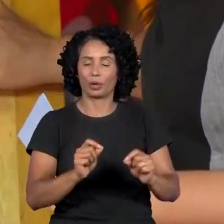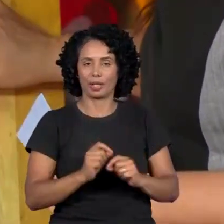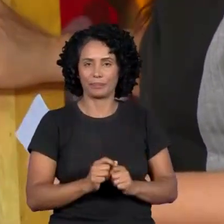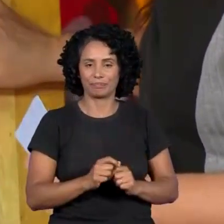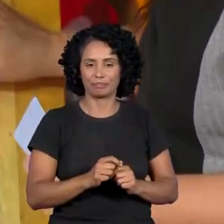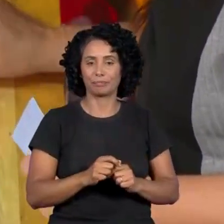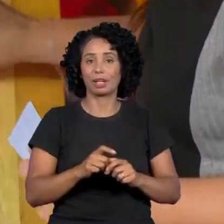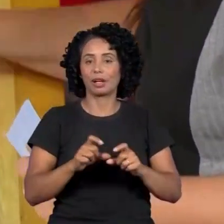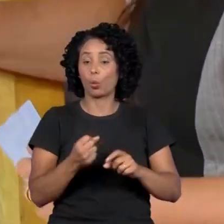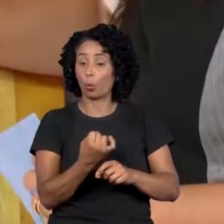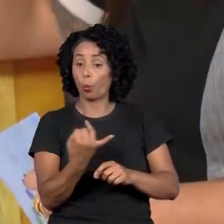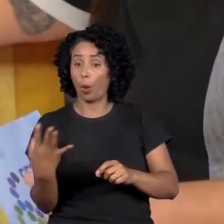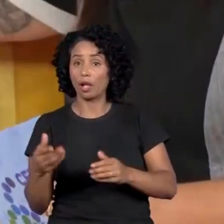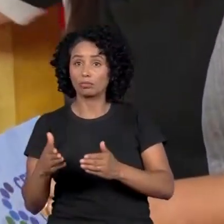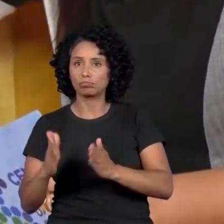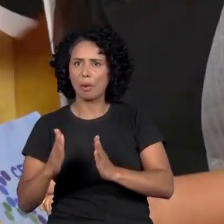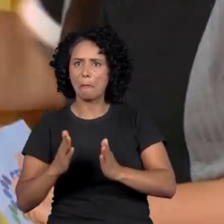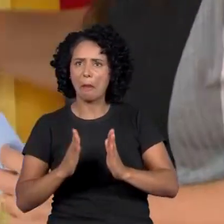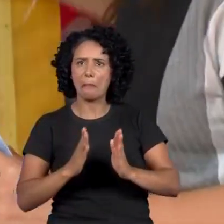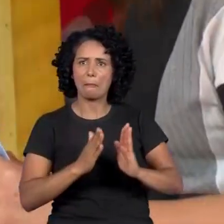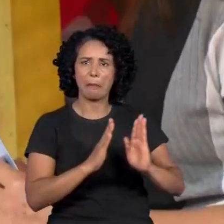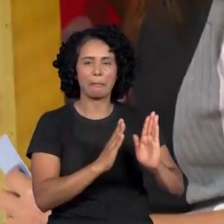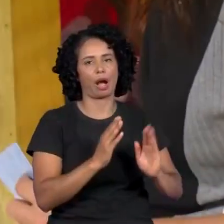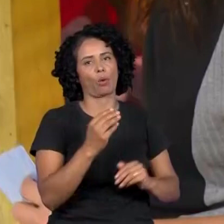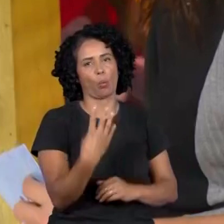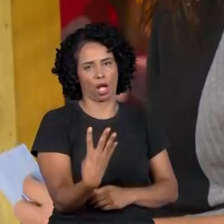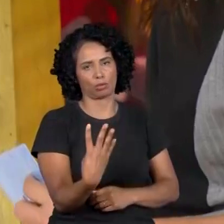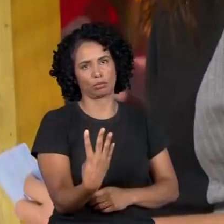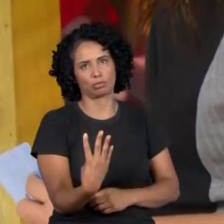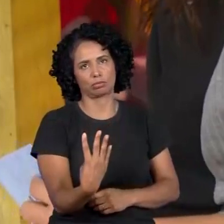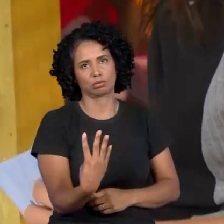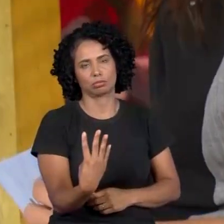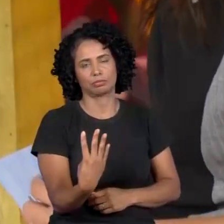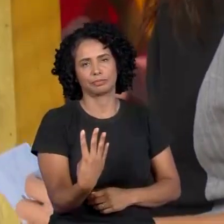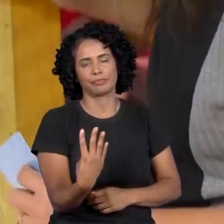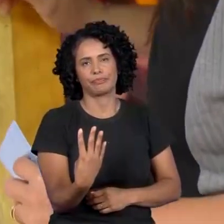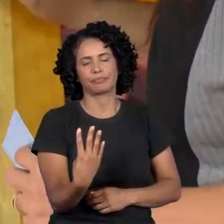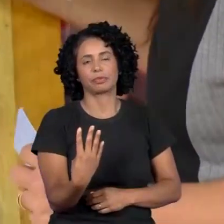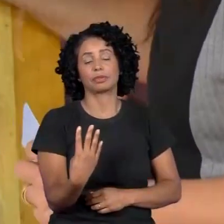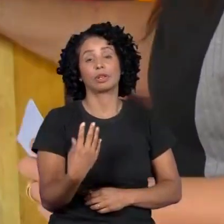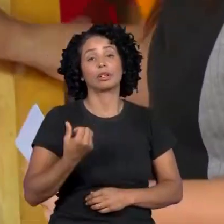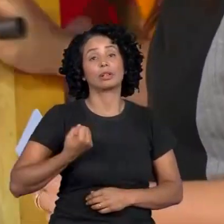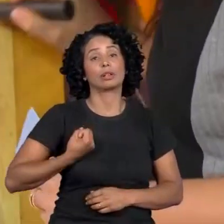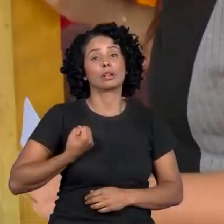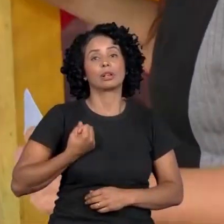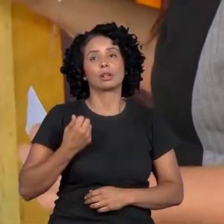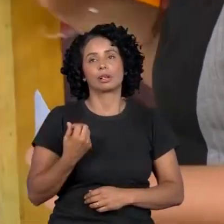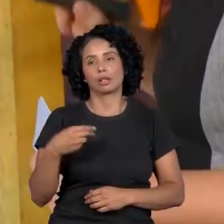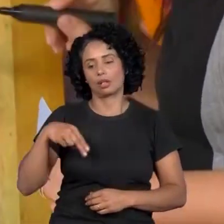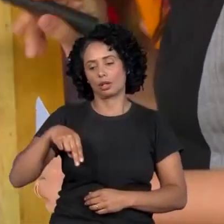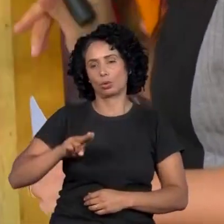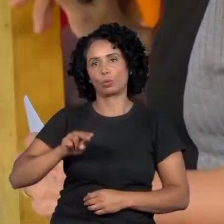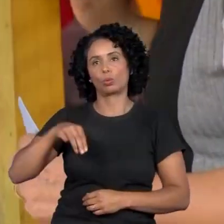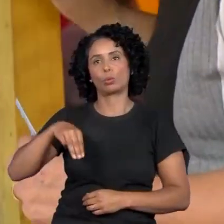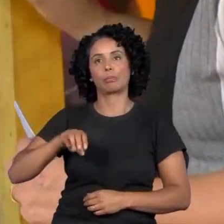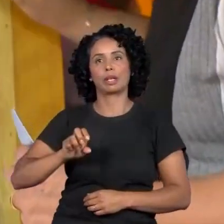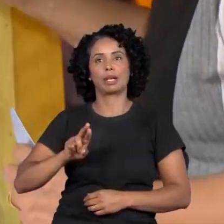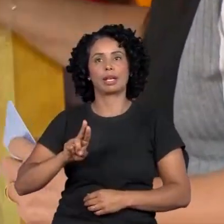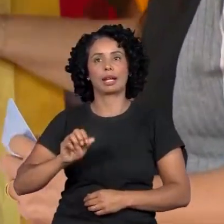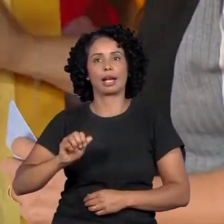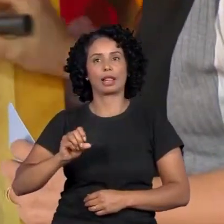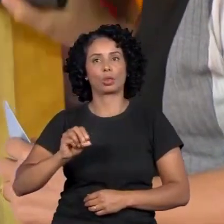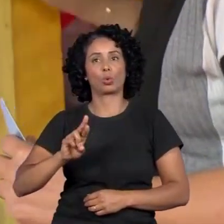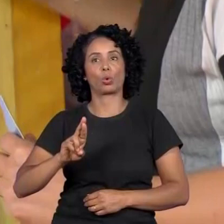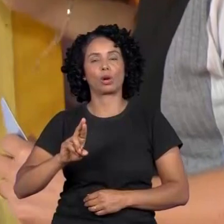essa tira. Então, eu dividi em 4 partes iguais. E o numerador é a parte que eu estou usando. Então, eu estou